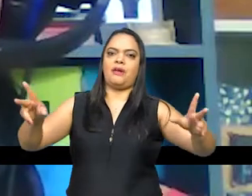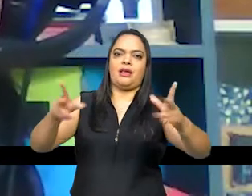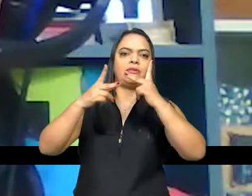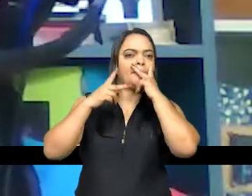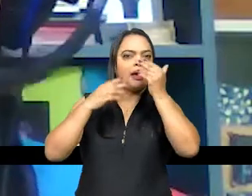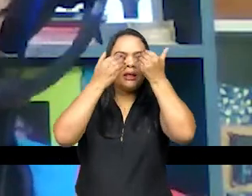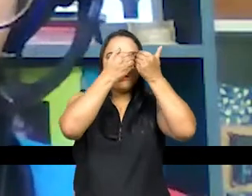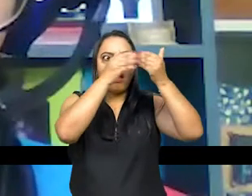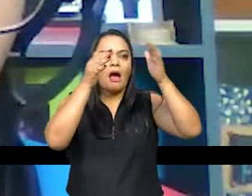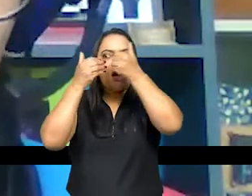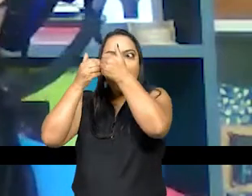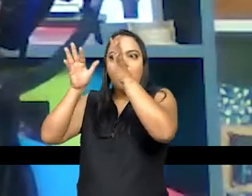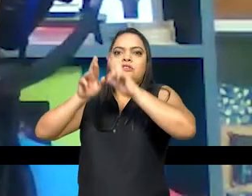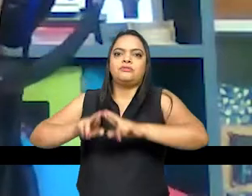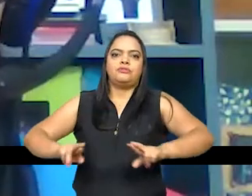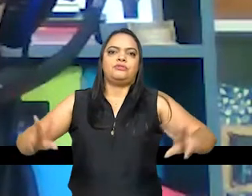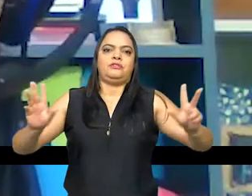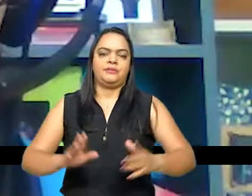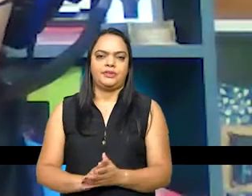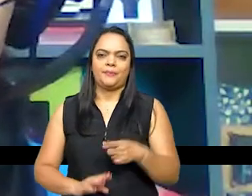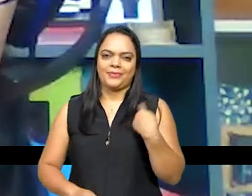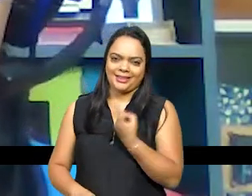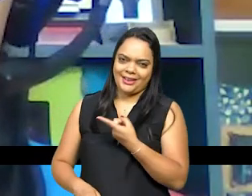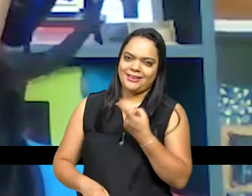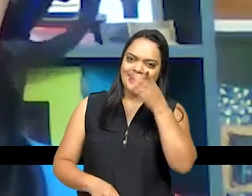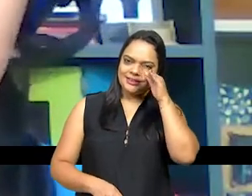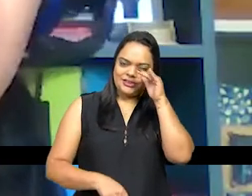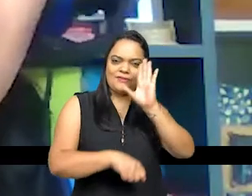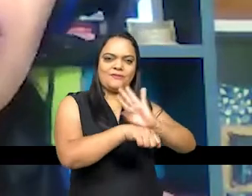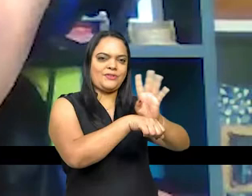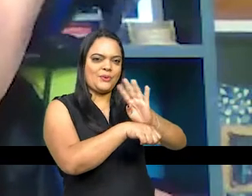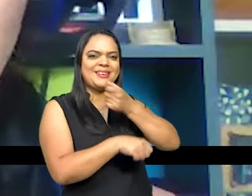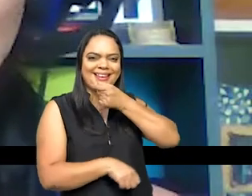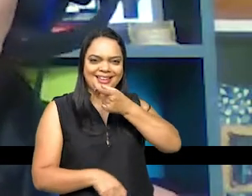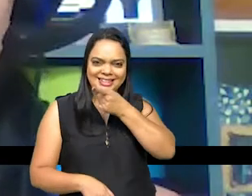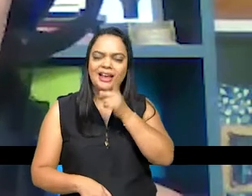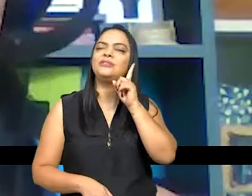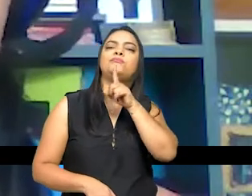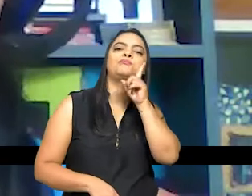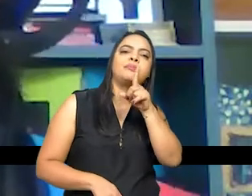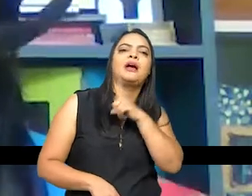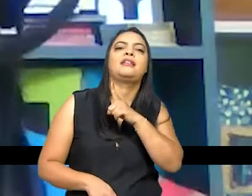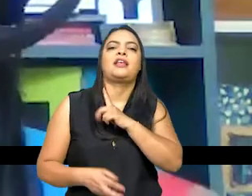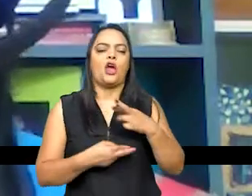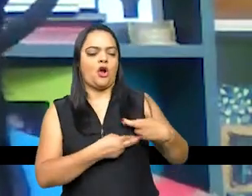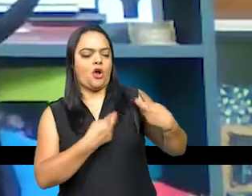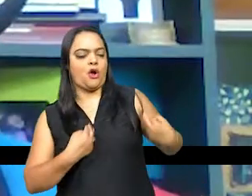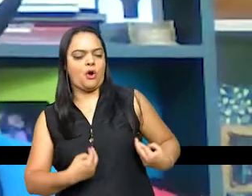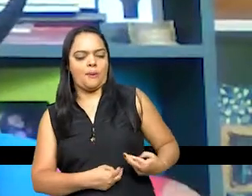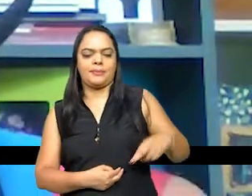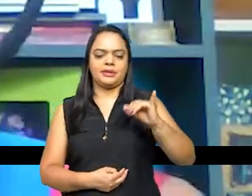inclusive, a gente vê muito em comédias norte-americanas que tem um enredo romântico a partir de